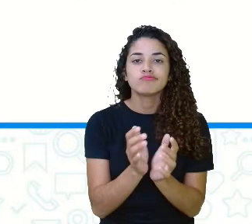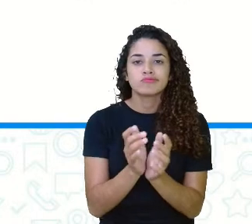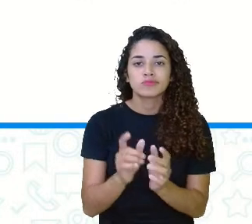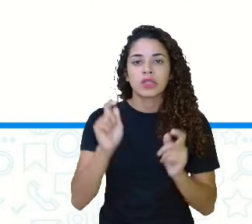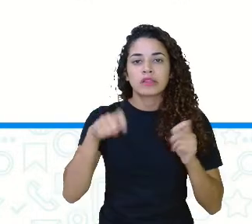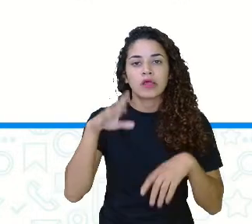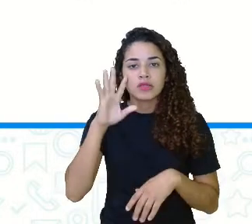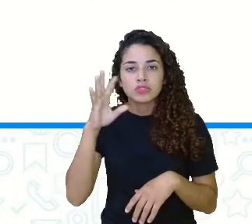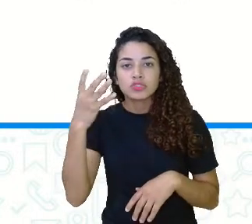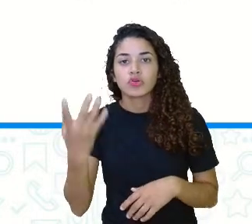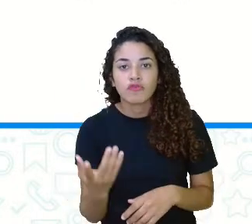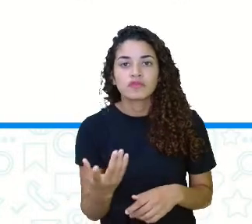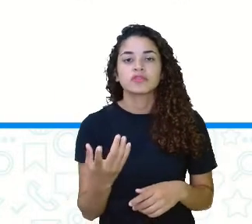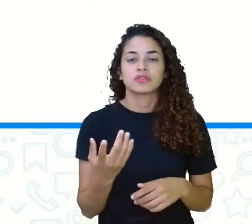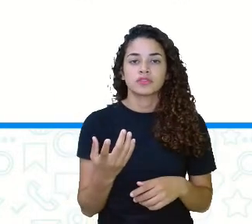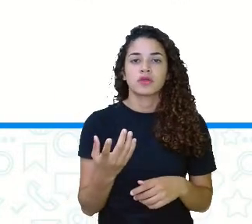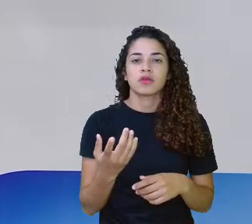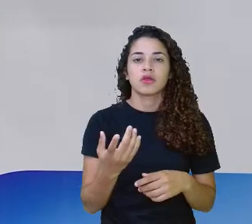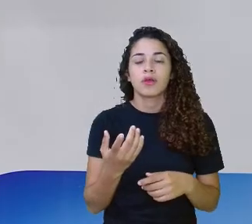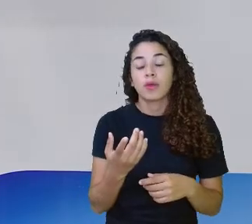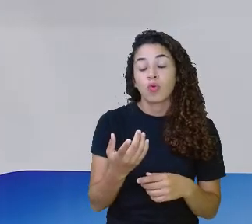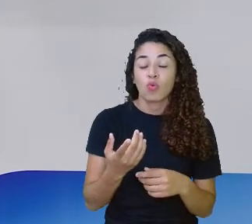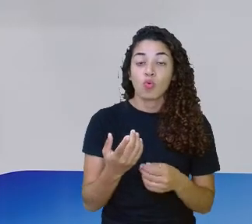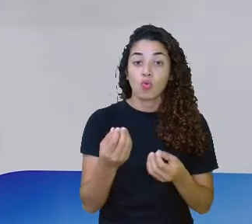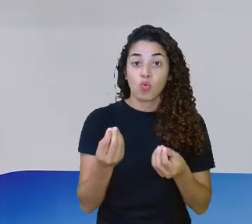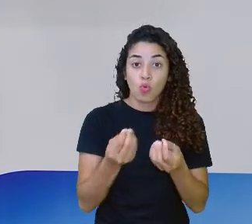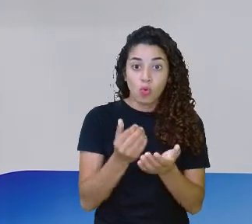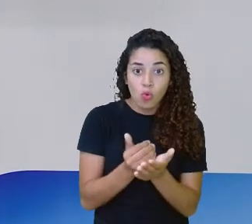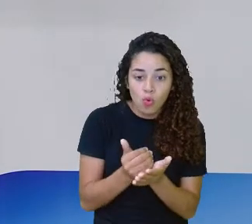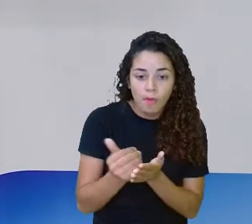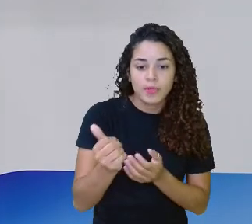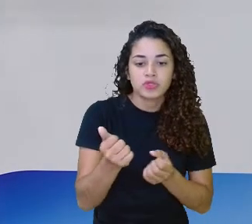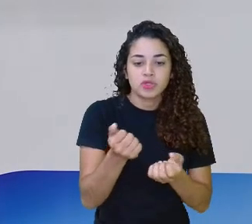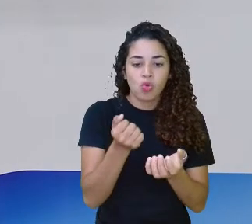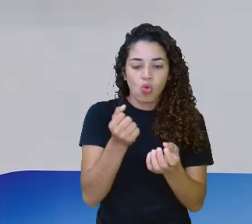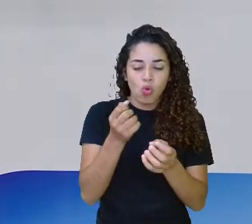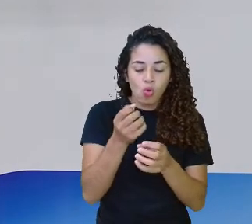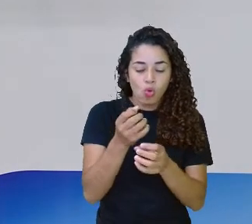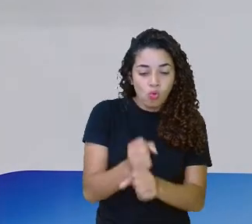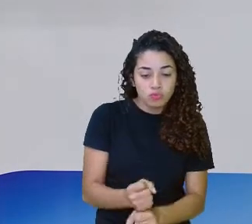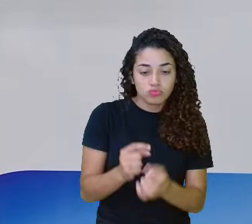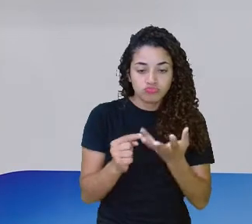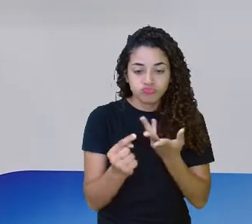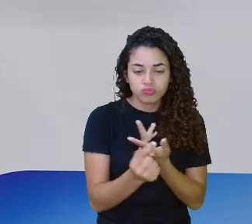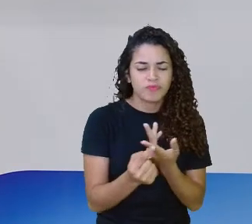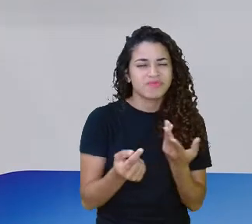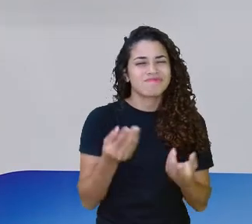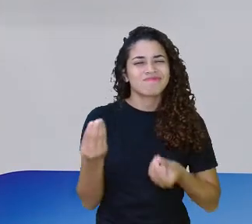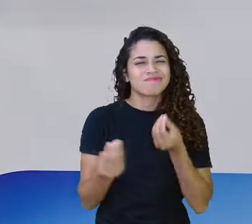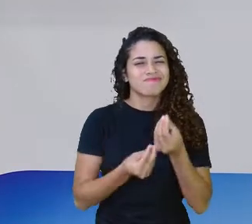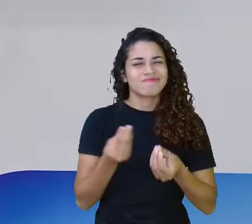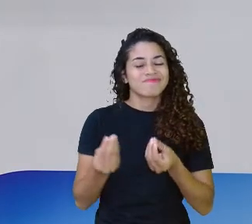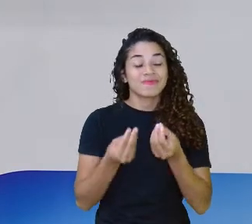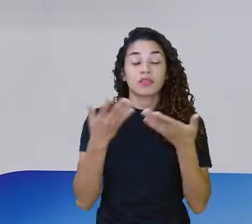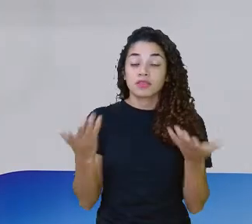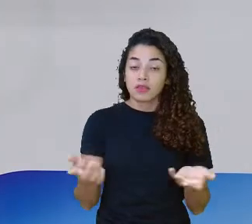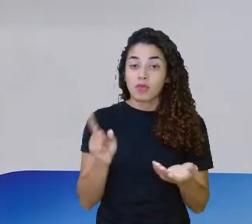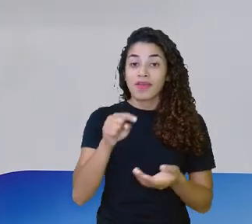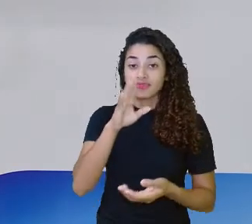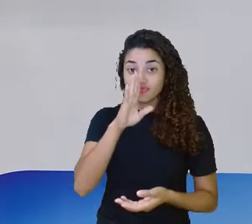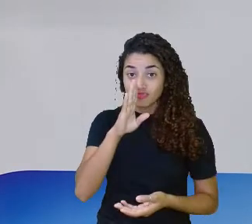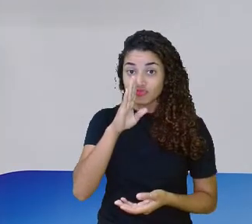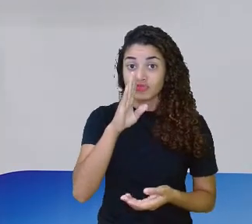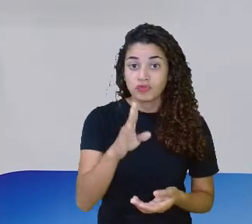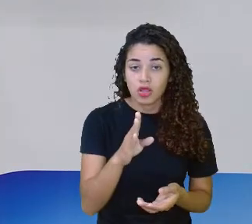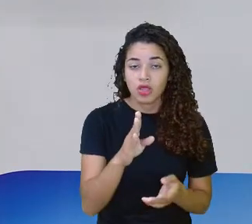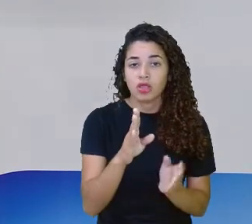resolvidos pelo princípio fundamental da contagem. Como assim, professora? Eu vou diretamente para